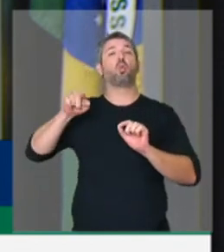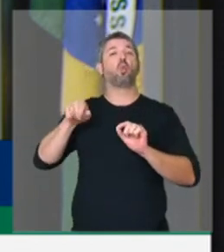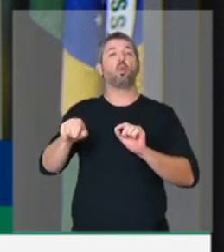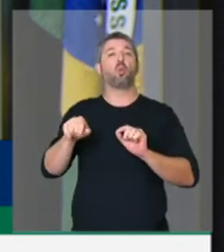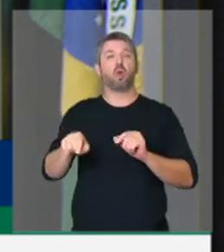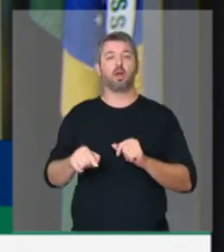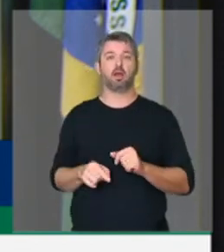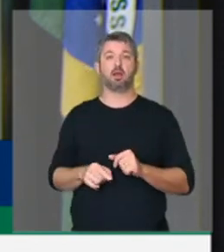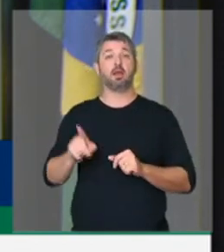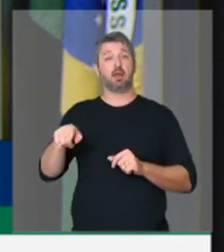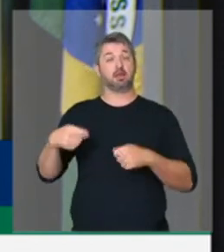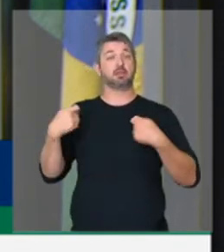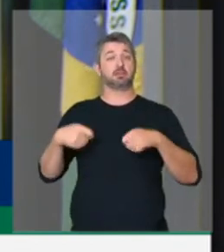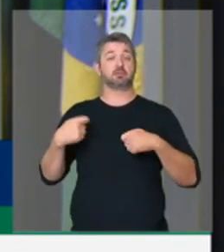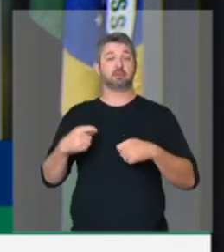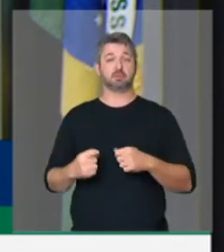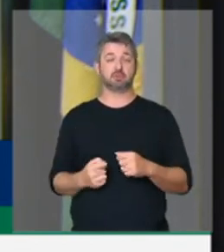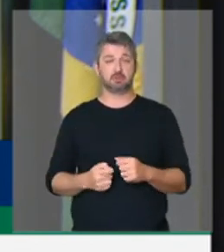assim que tem que ser.